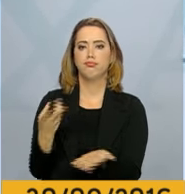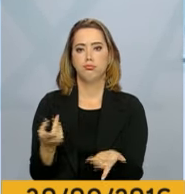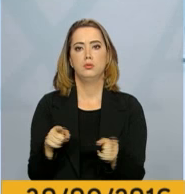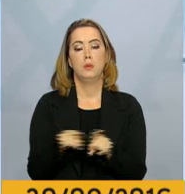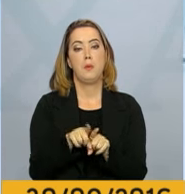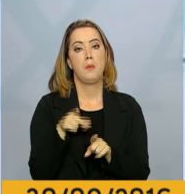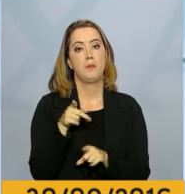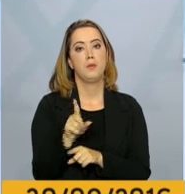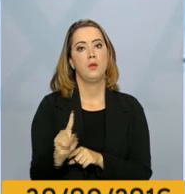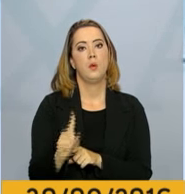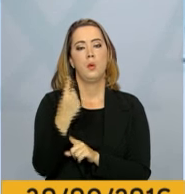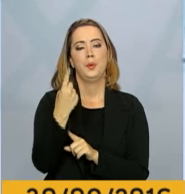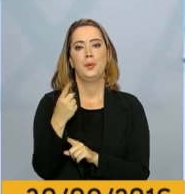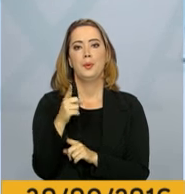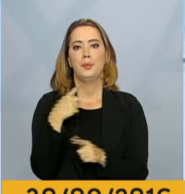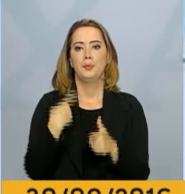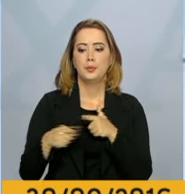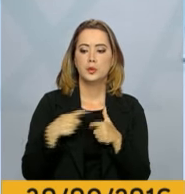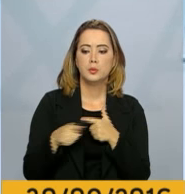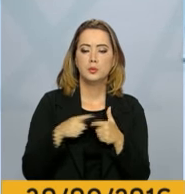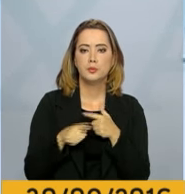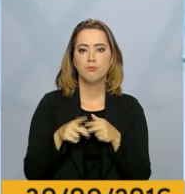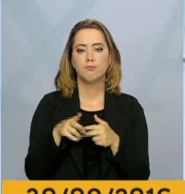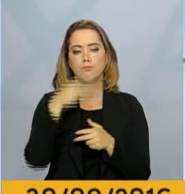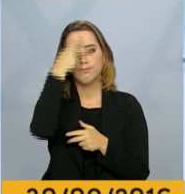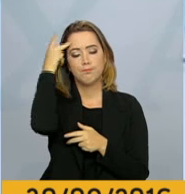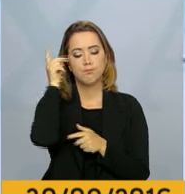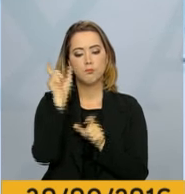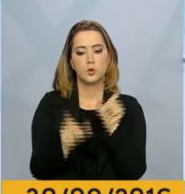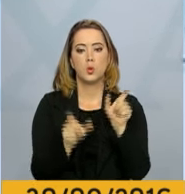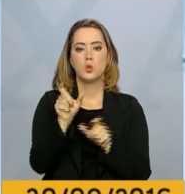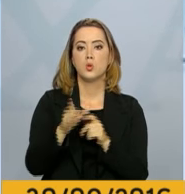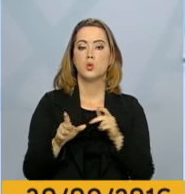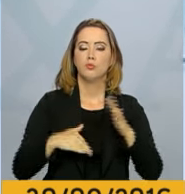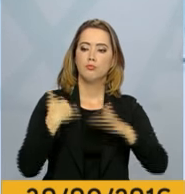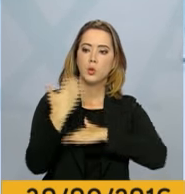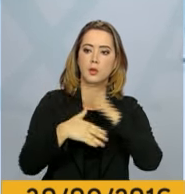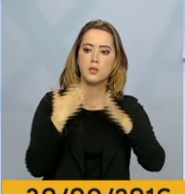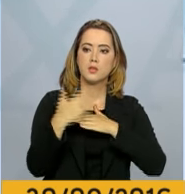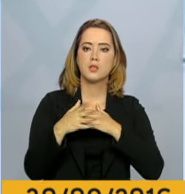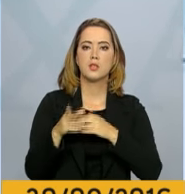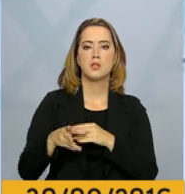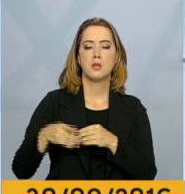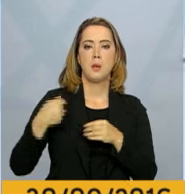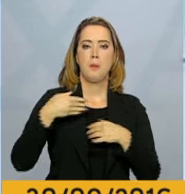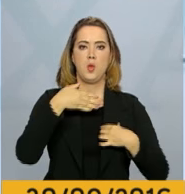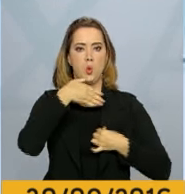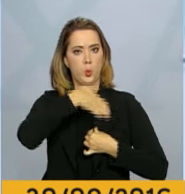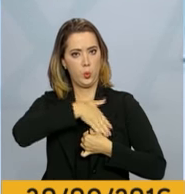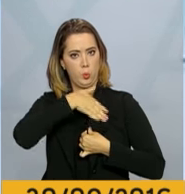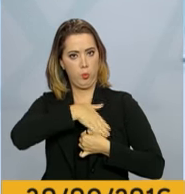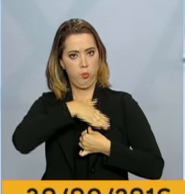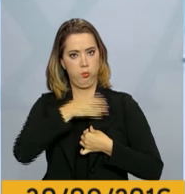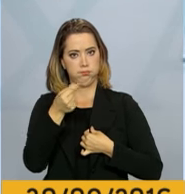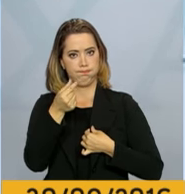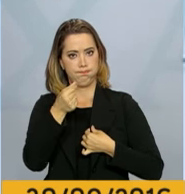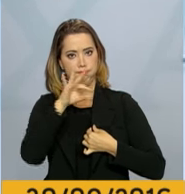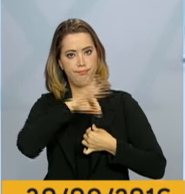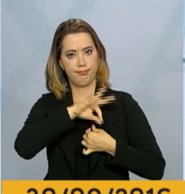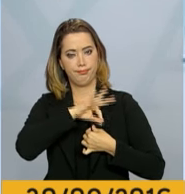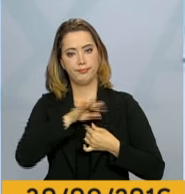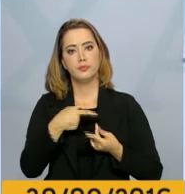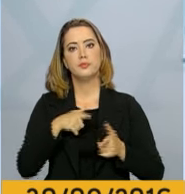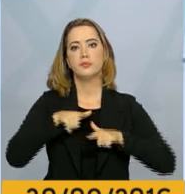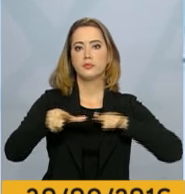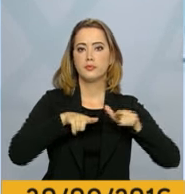crescimento, o emprego, o bolso do trabalhador. Eu digo isto, meus amigos, porque um dos vetores do nosso